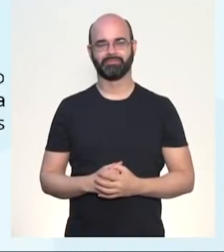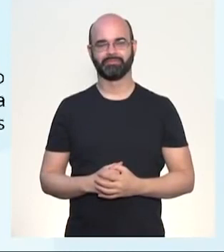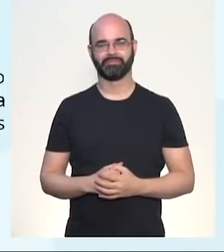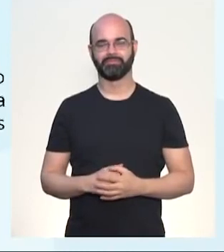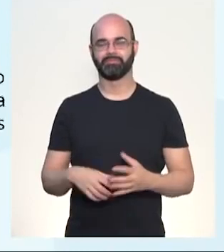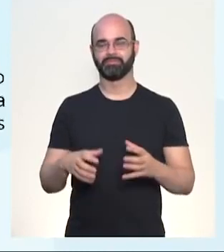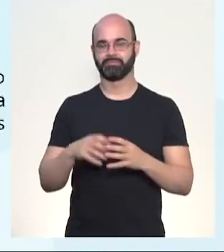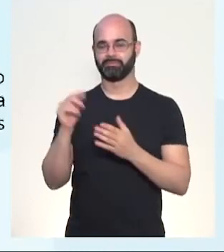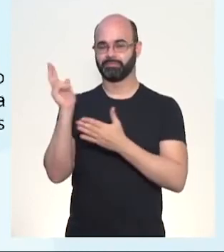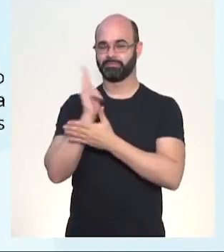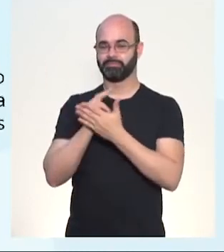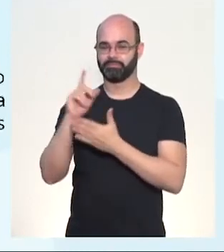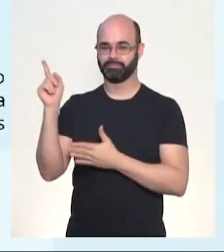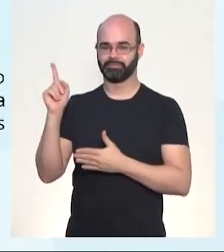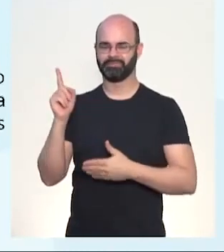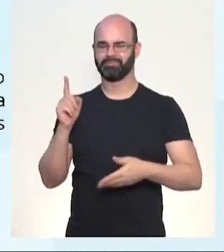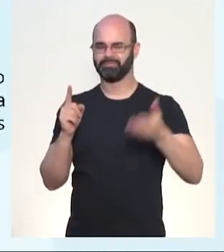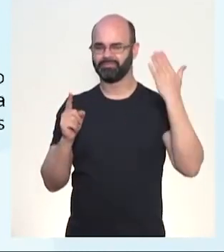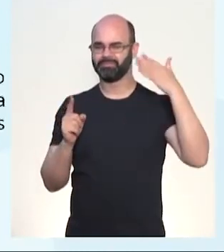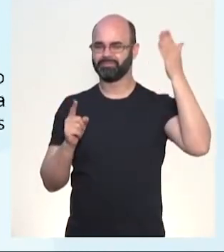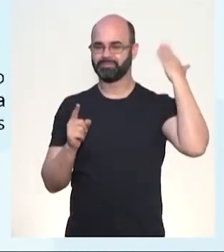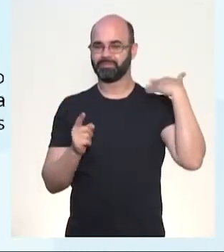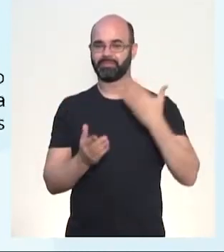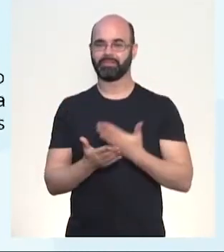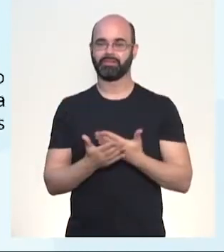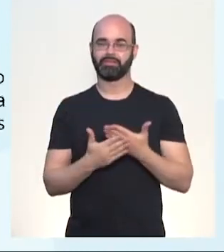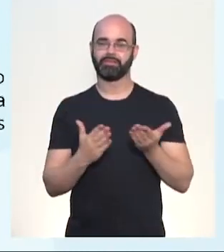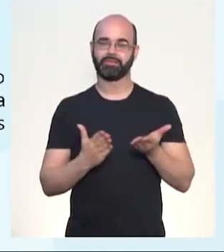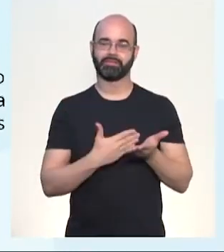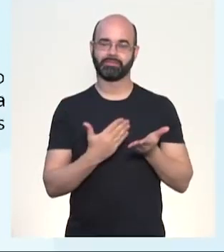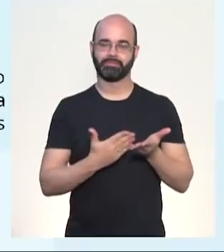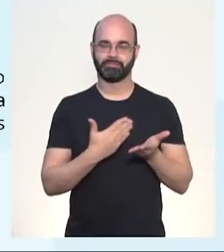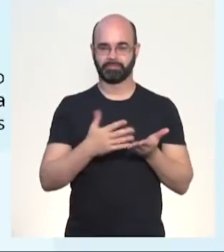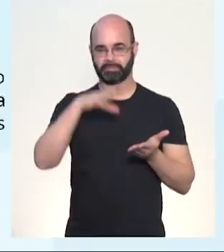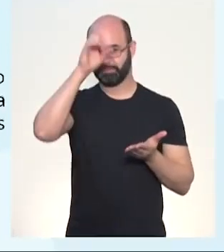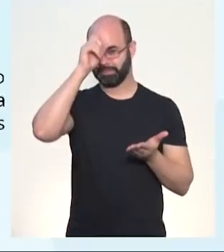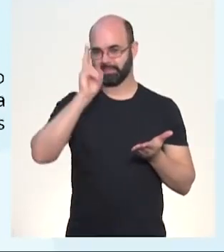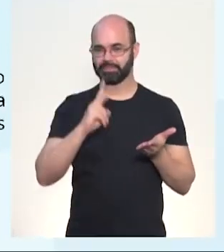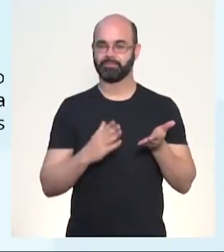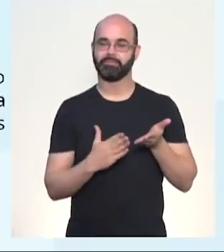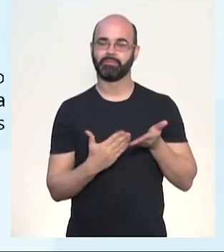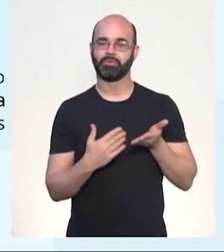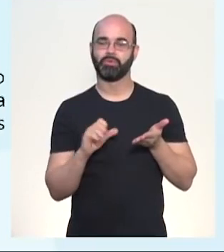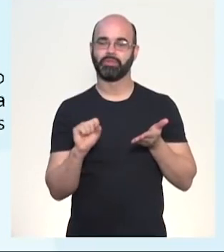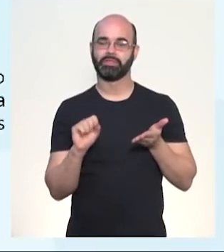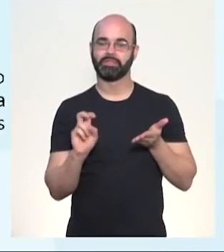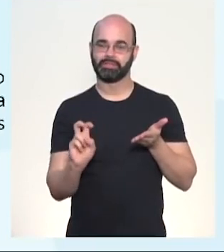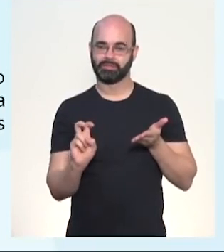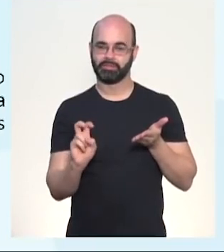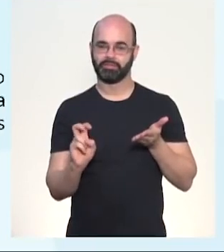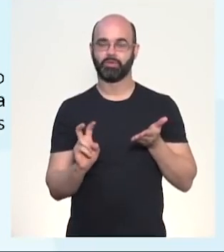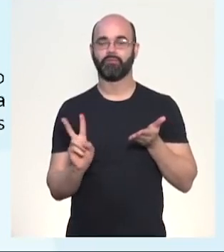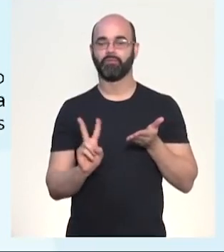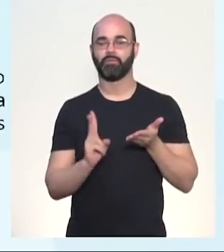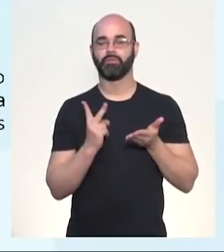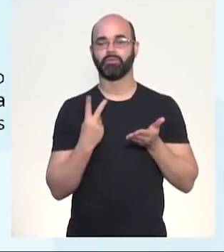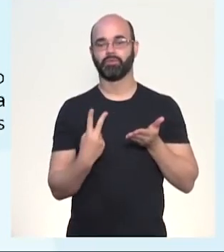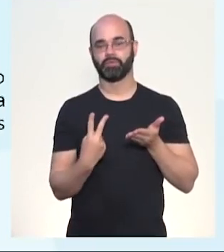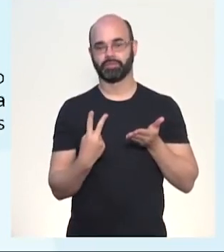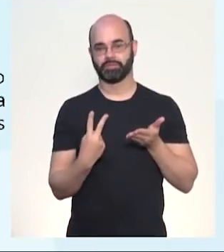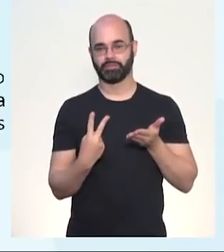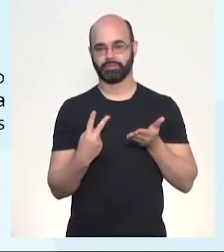figuras. Essa aula foi extraída lá do Aprender Sempre, volume 2, lá da página 85. Ou seja, vocês têm